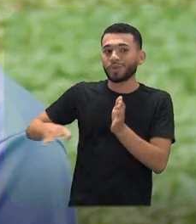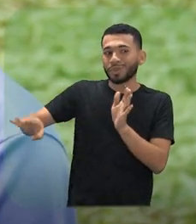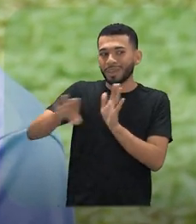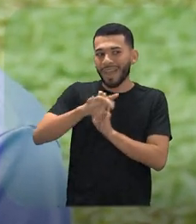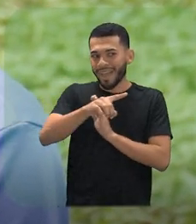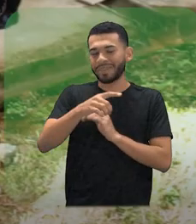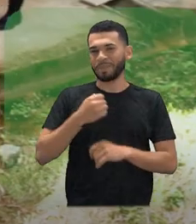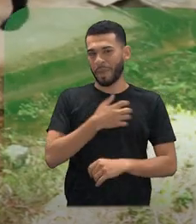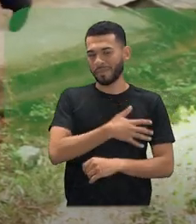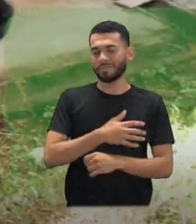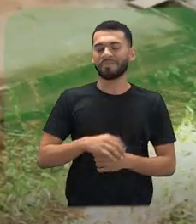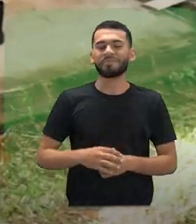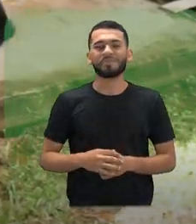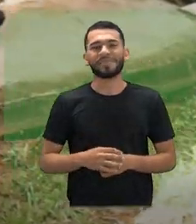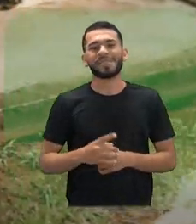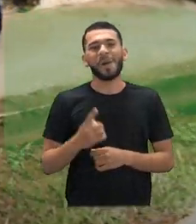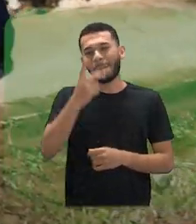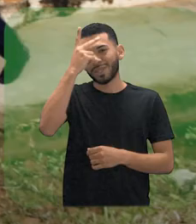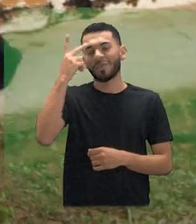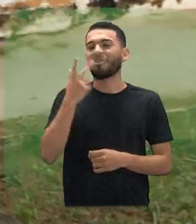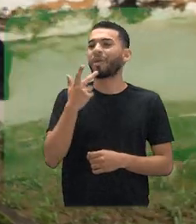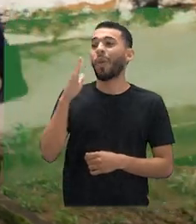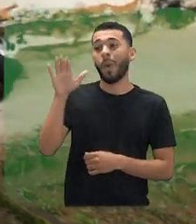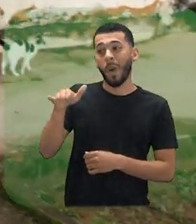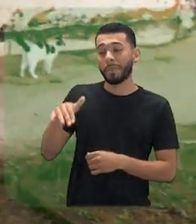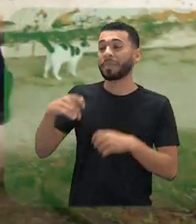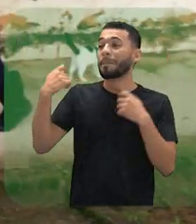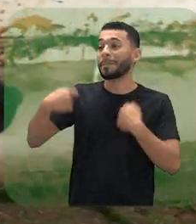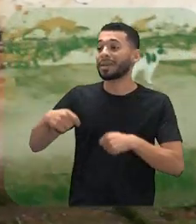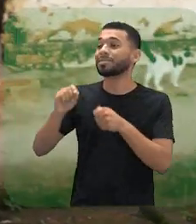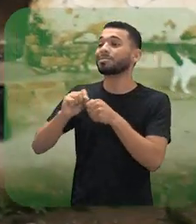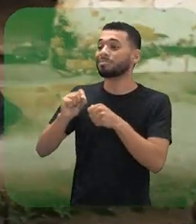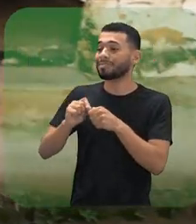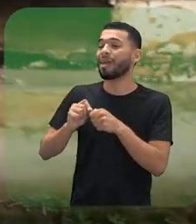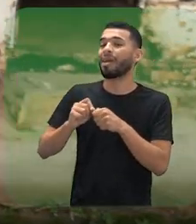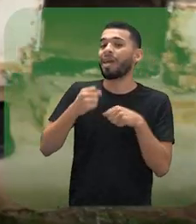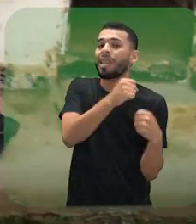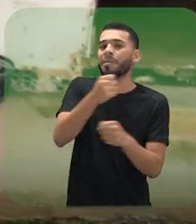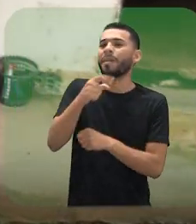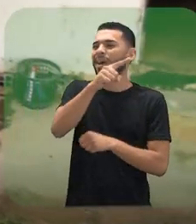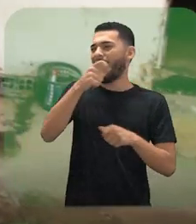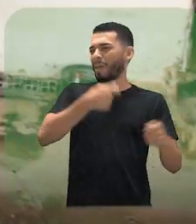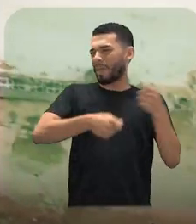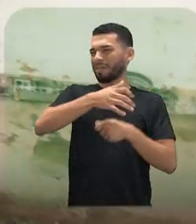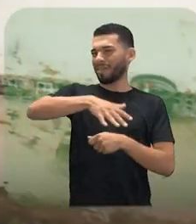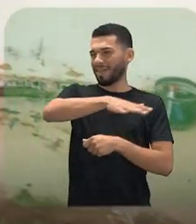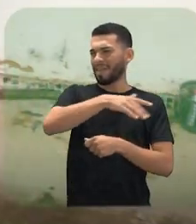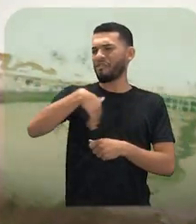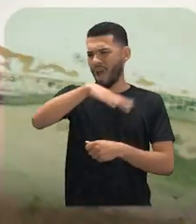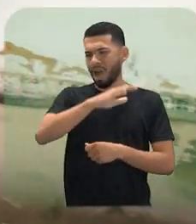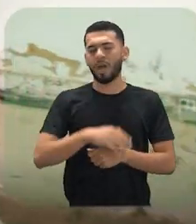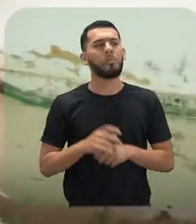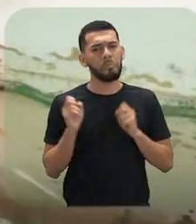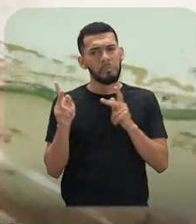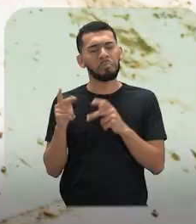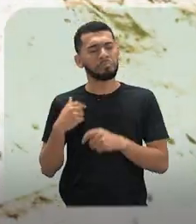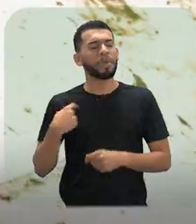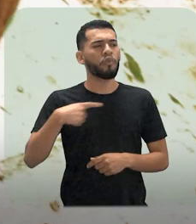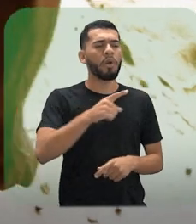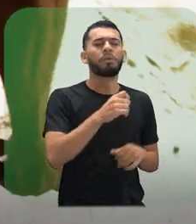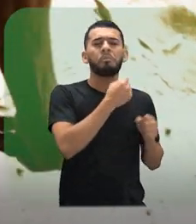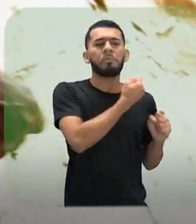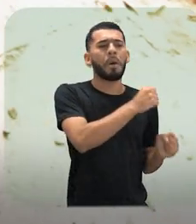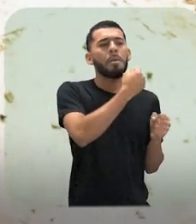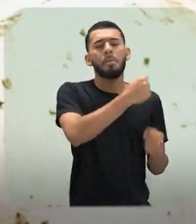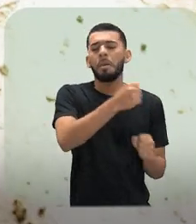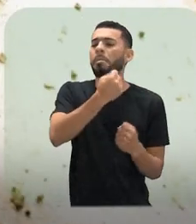manhã que eu cheguei aí uma pessoa lá disse, ó, tá precisando fazer um serviço lá na administração. Vai lá, doutor. Aí